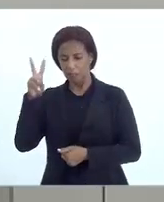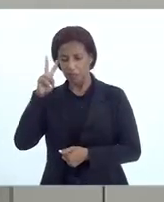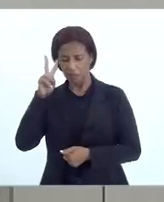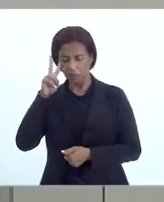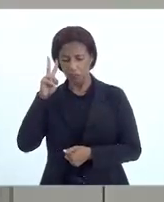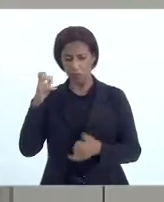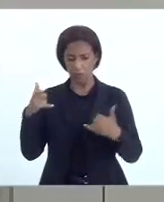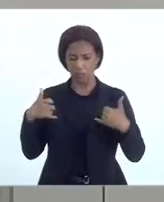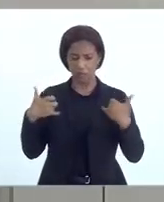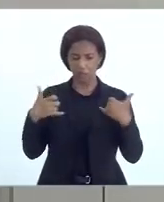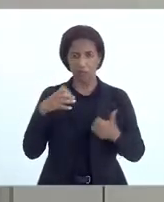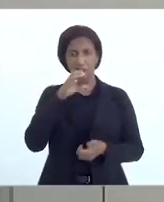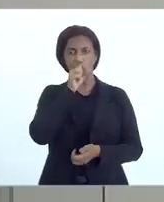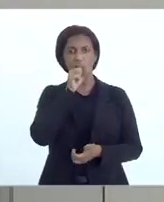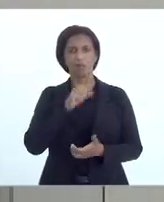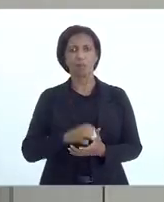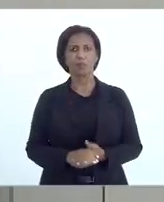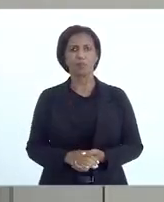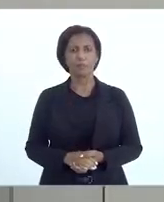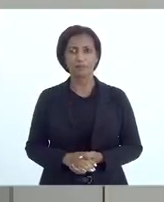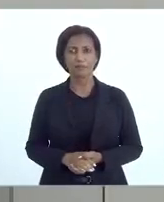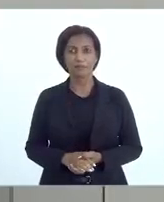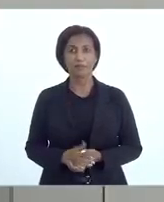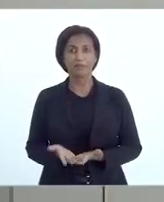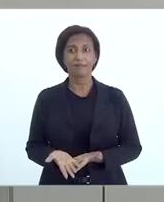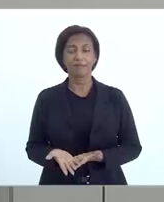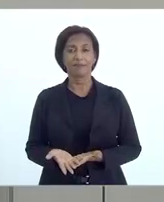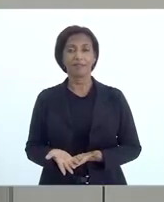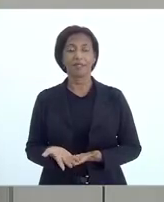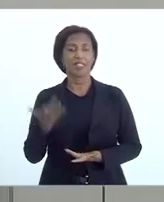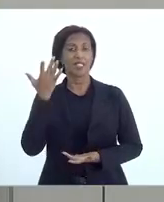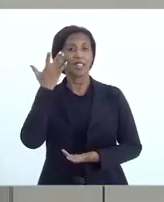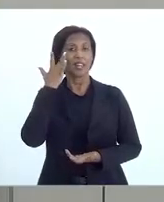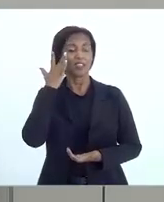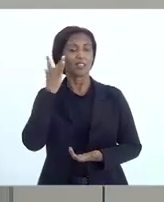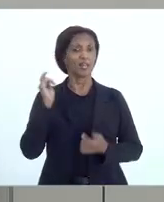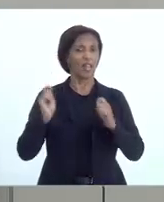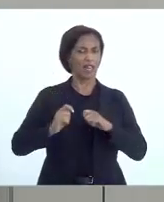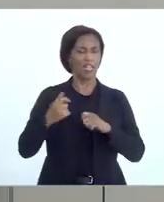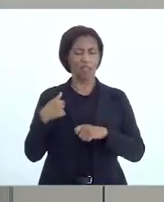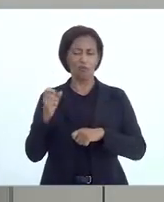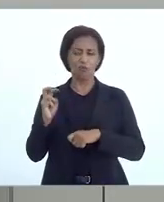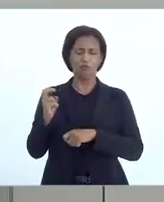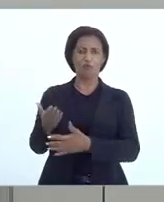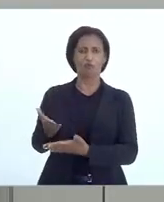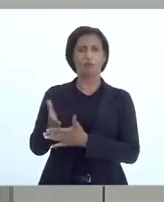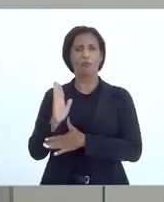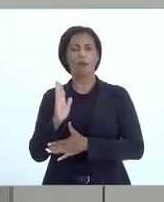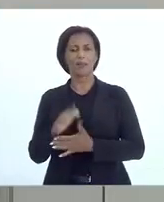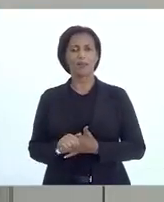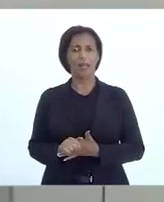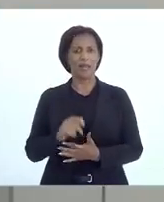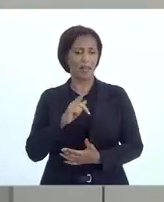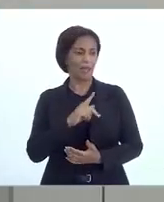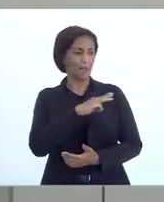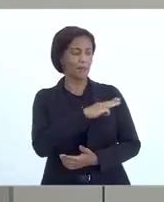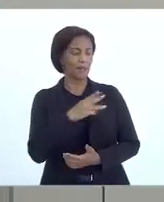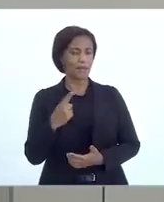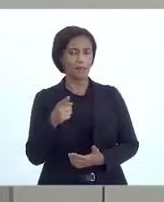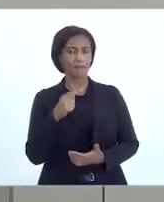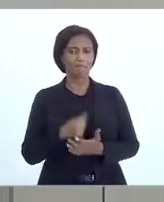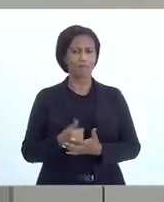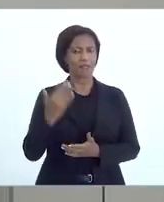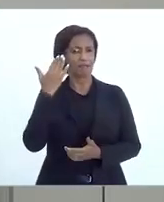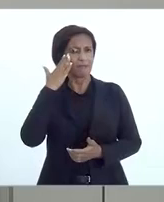segunda-feira e fez aniversário no sábado e ele achando que eu não vou passar a PM ela vai